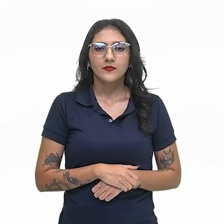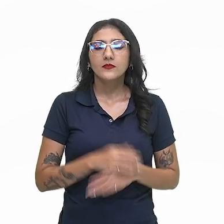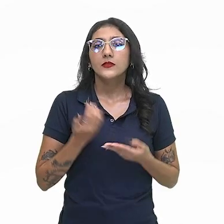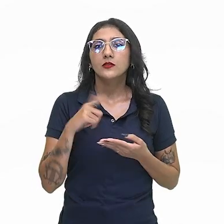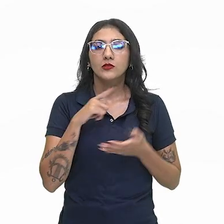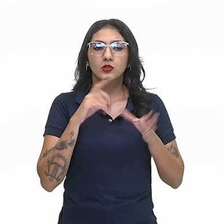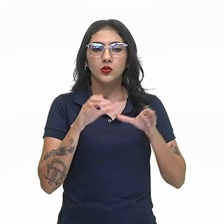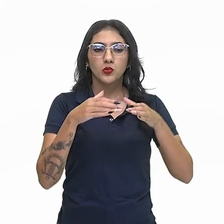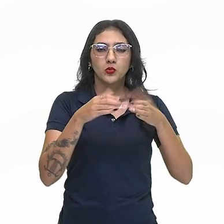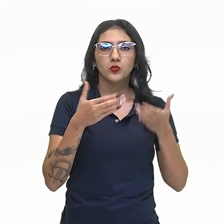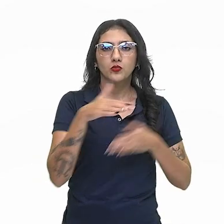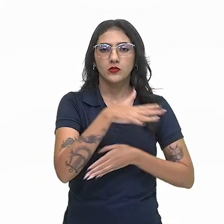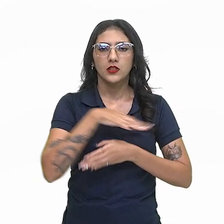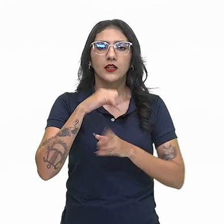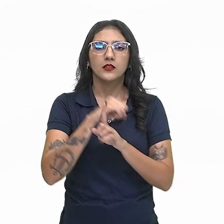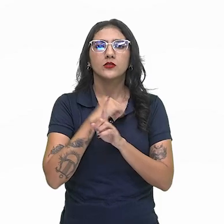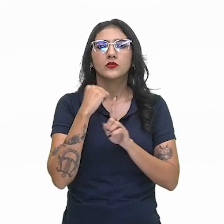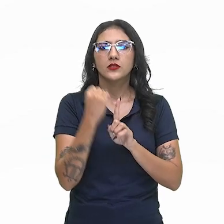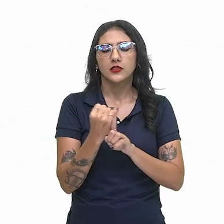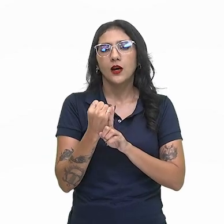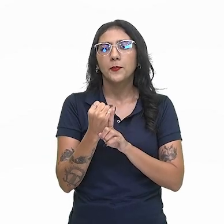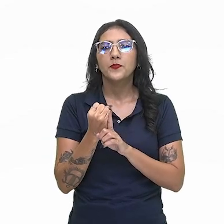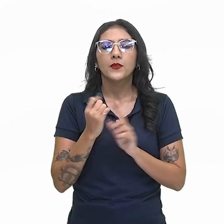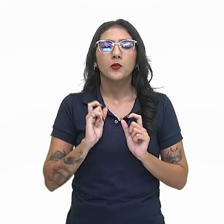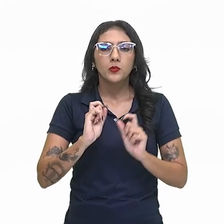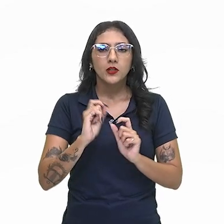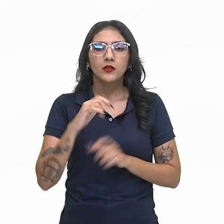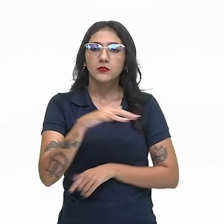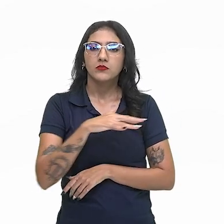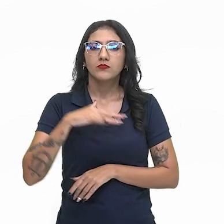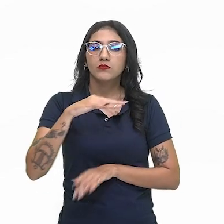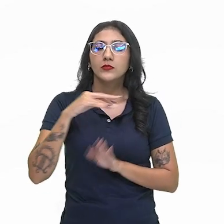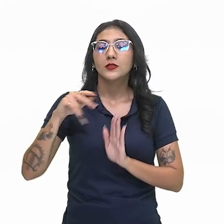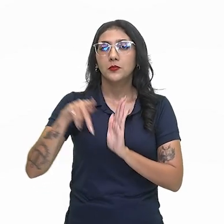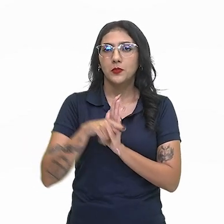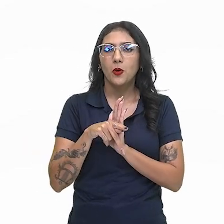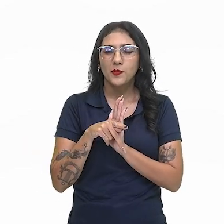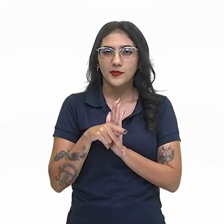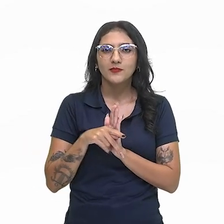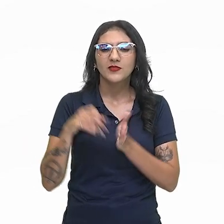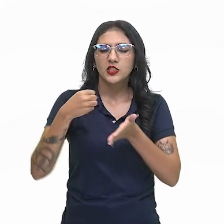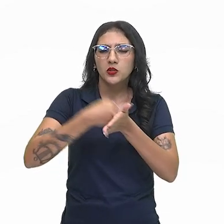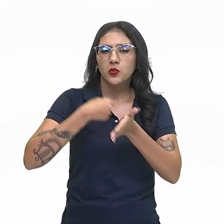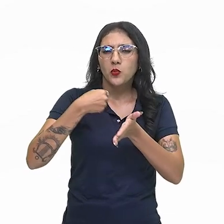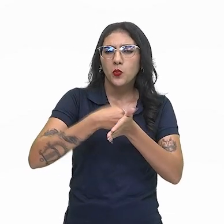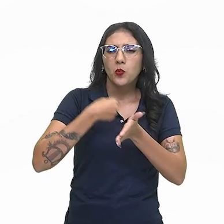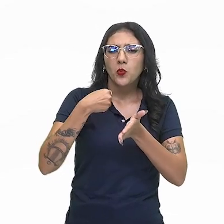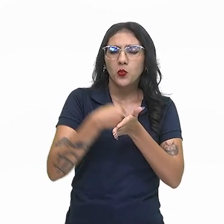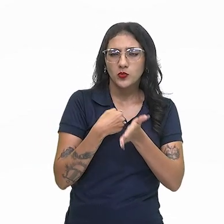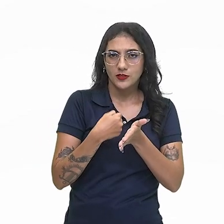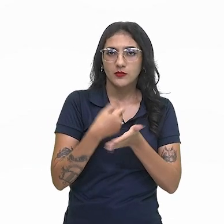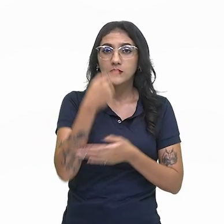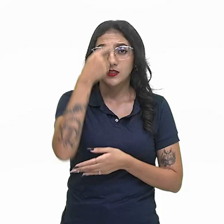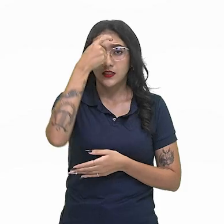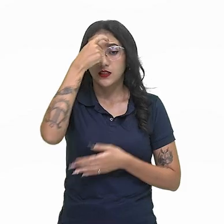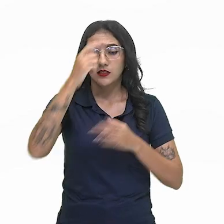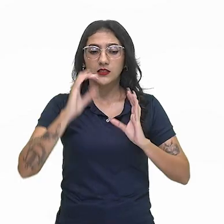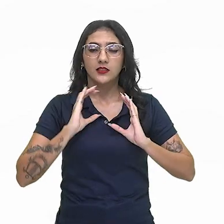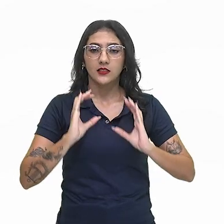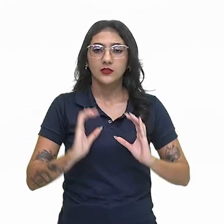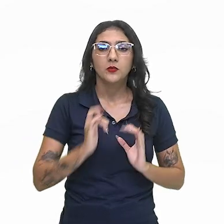movimentos sociais são o espaço e o lugar de luta para que os